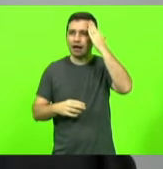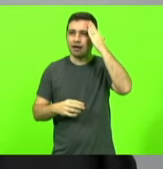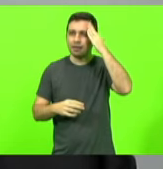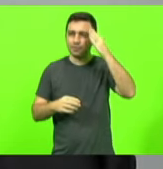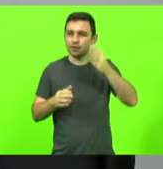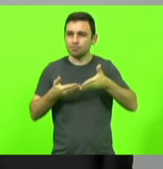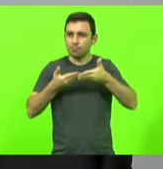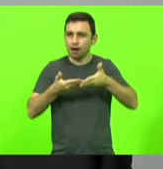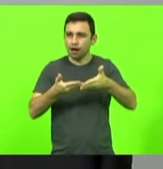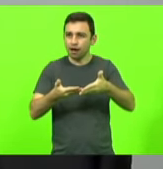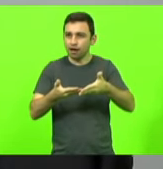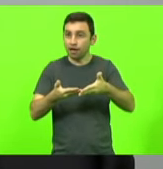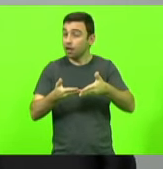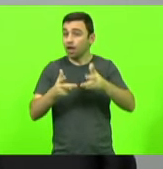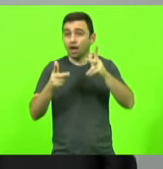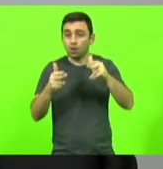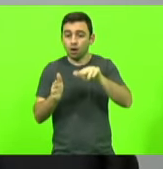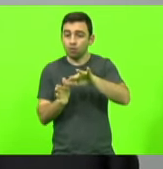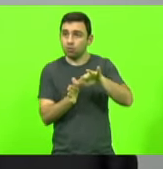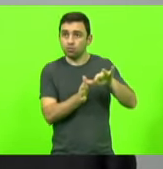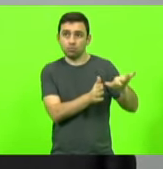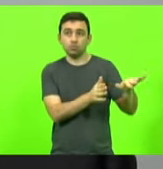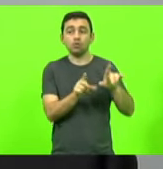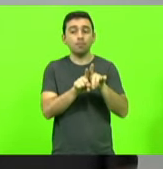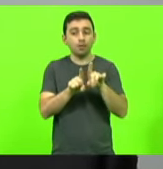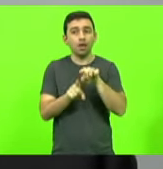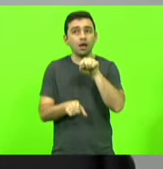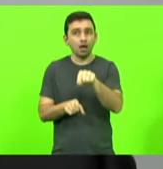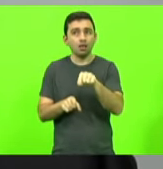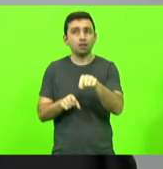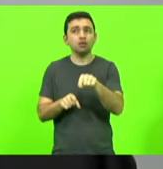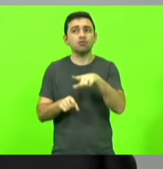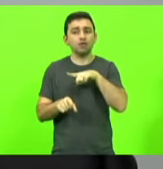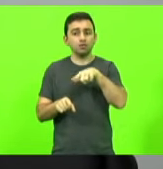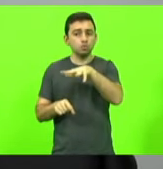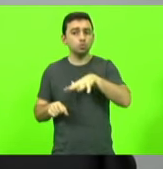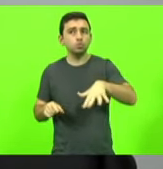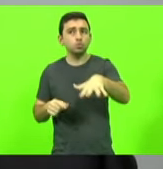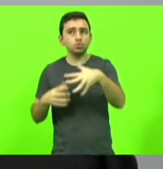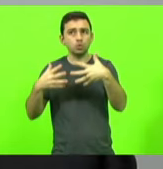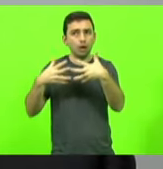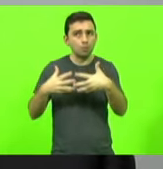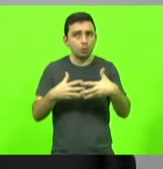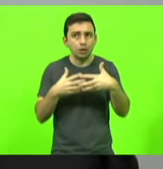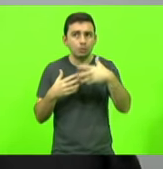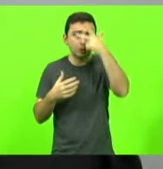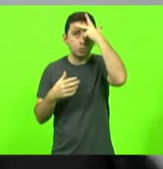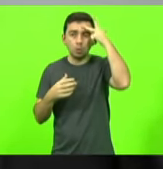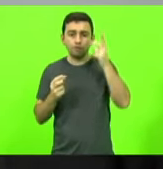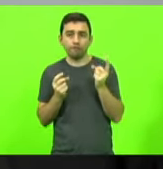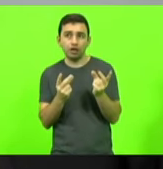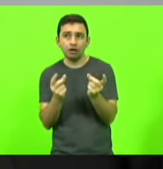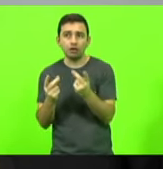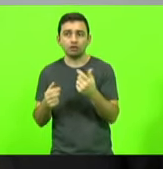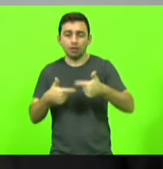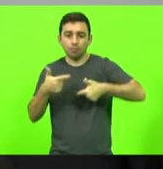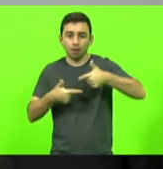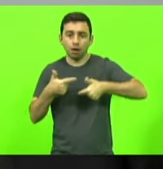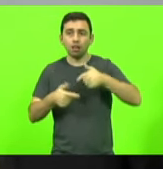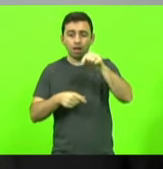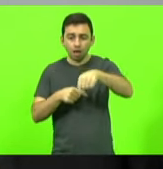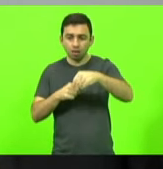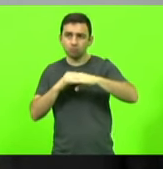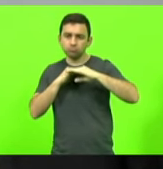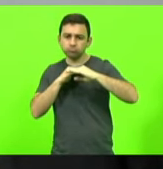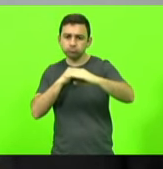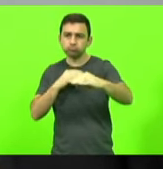vive e sobrevive nas estradas, né? São os caminhoneiros, são os vendedores, e é